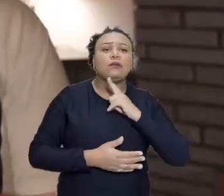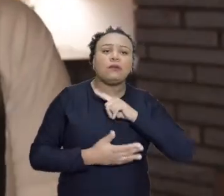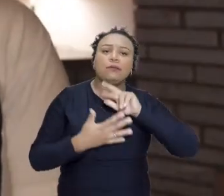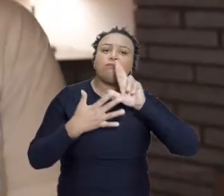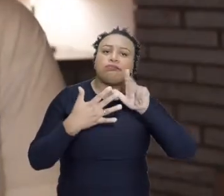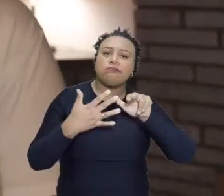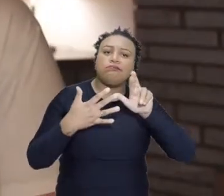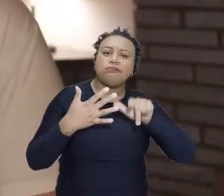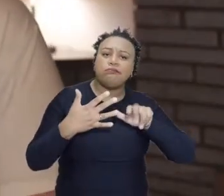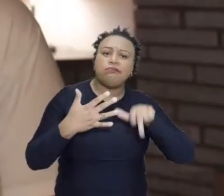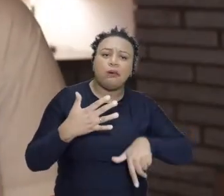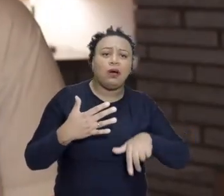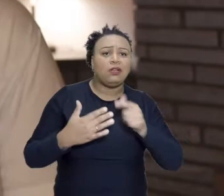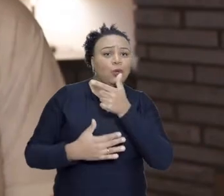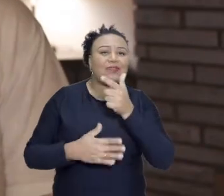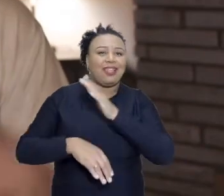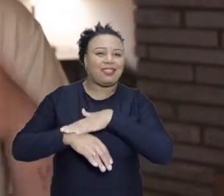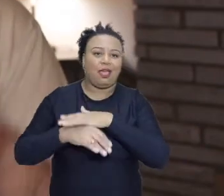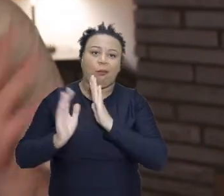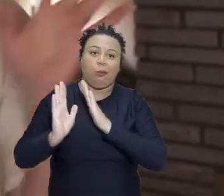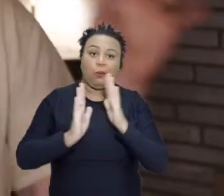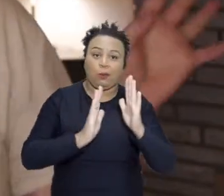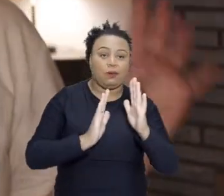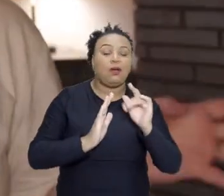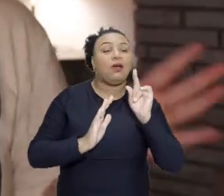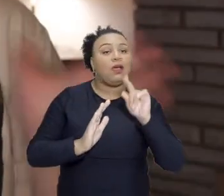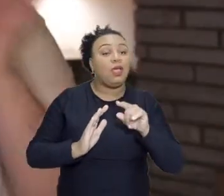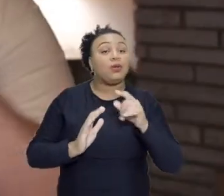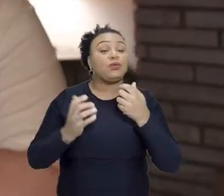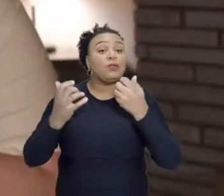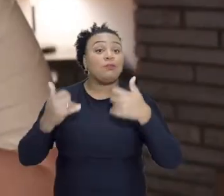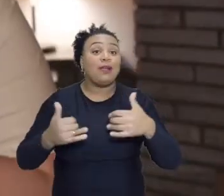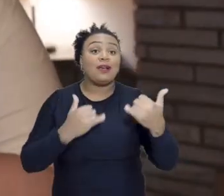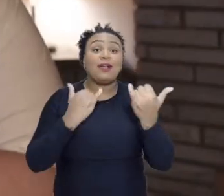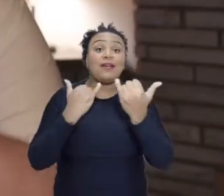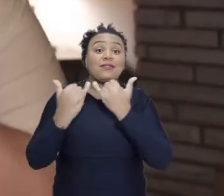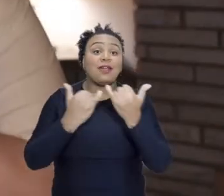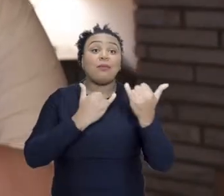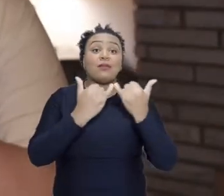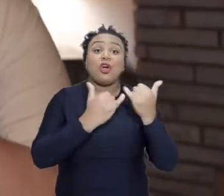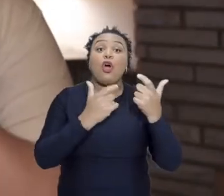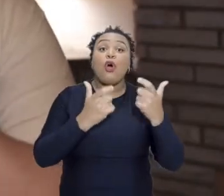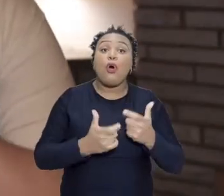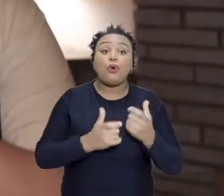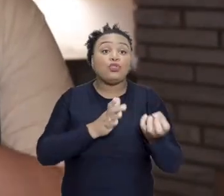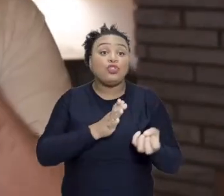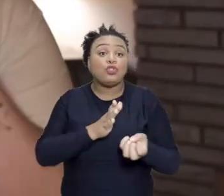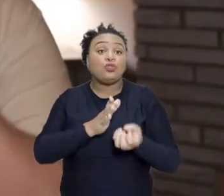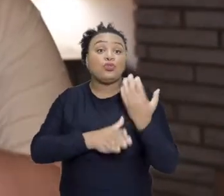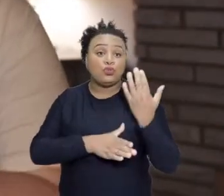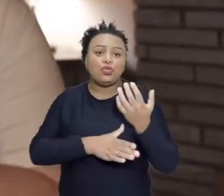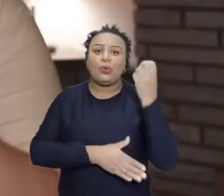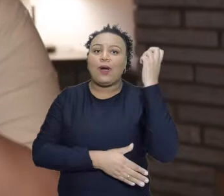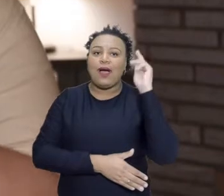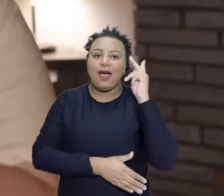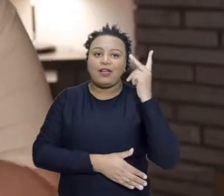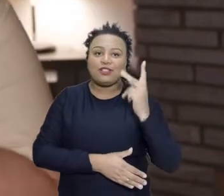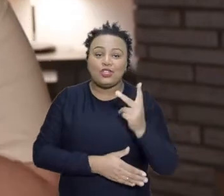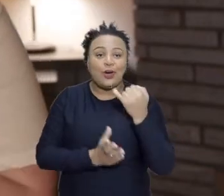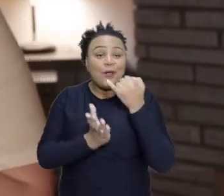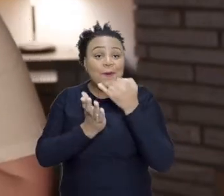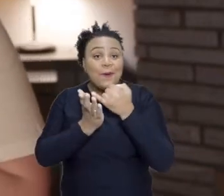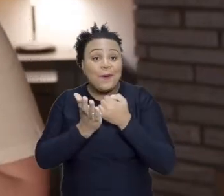tô colocando isso em uma ordem cronológica, eu estou colocando alguns exemplos da onde se surgiu então a história do início